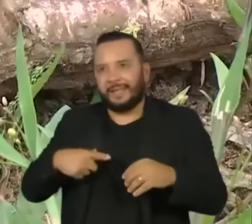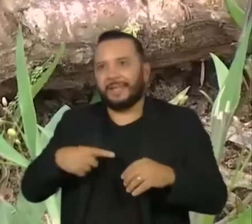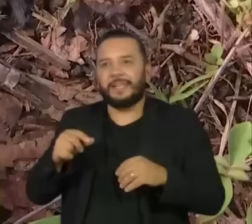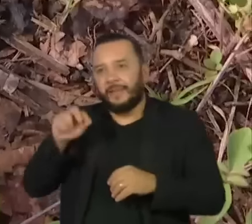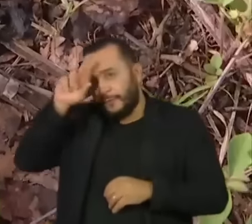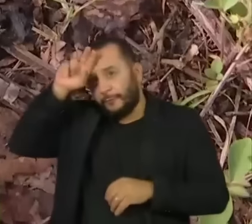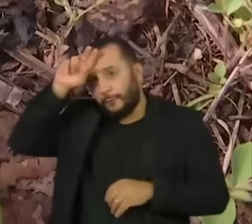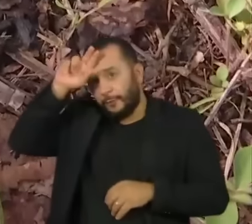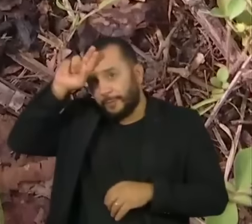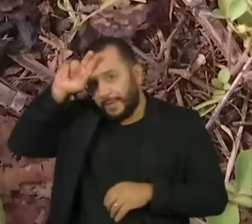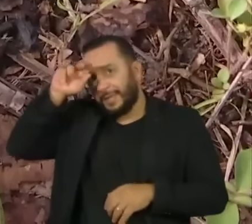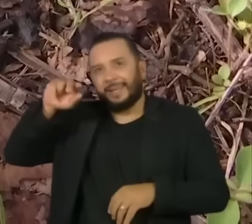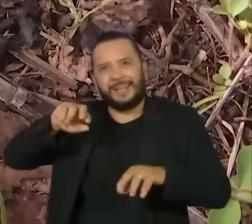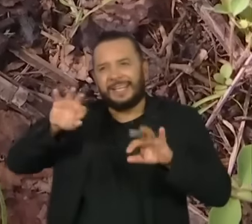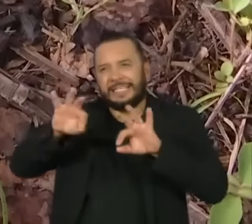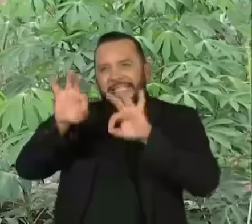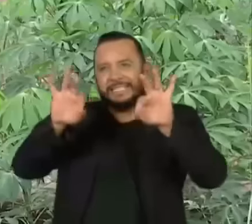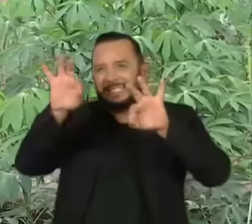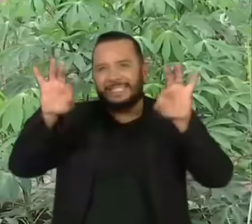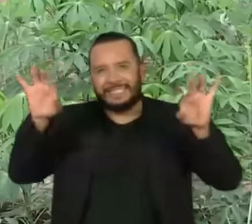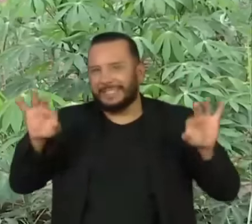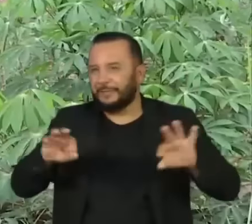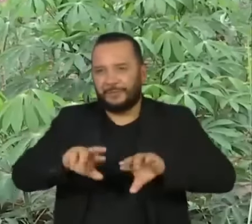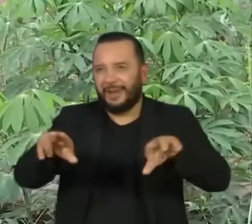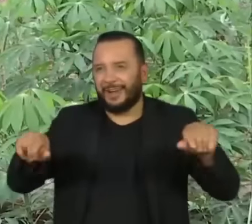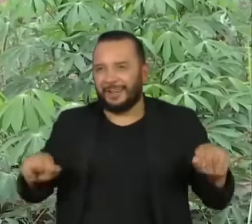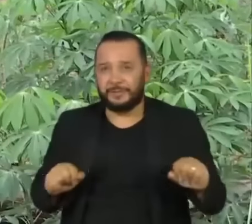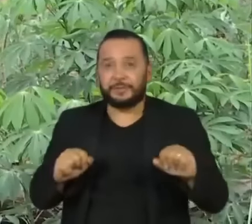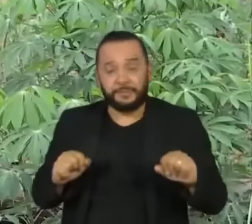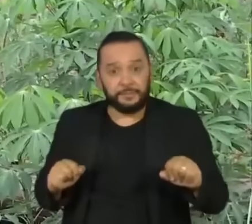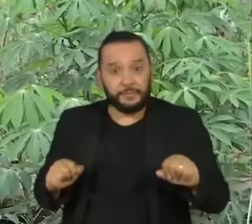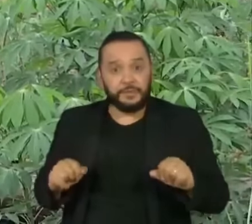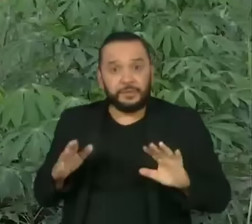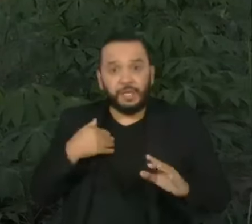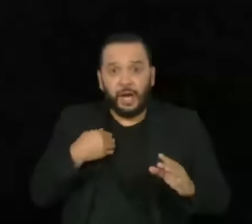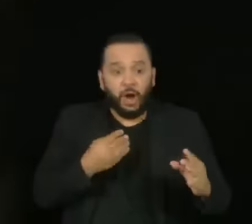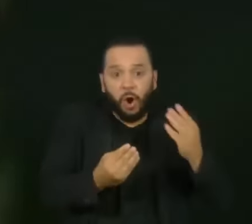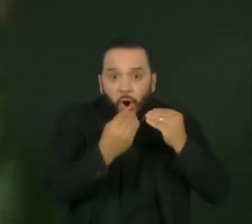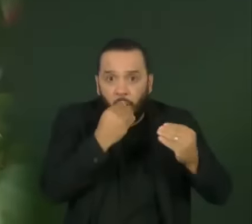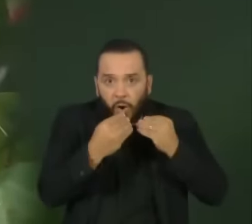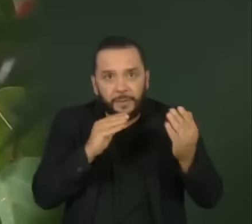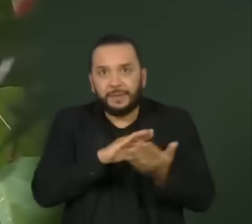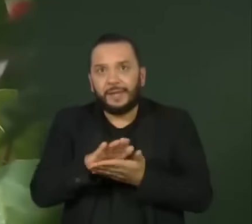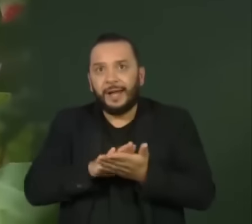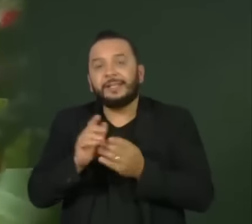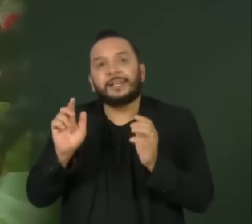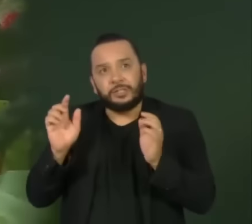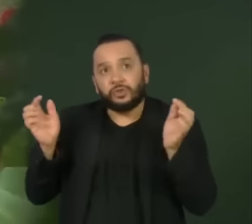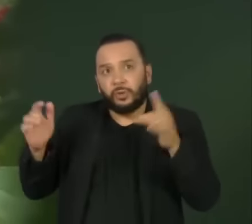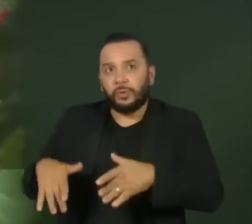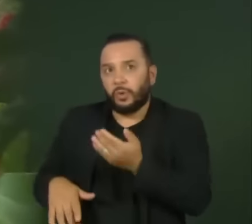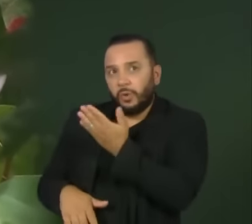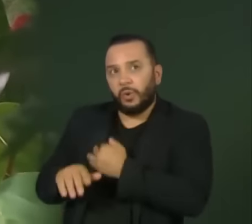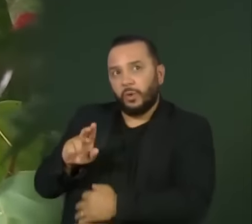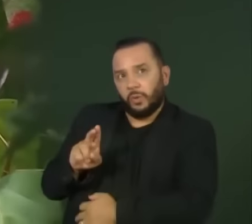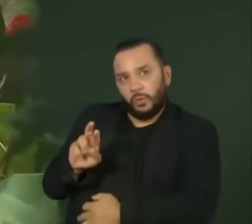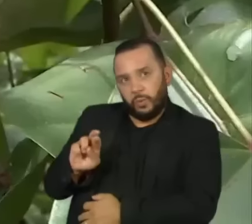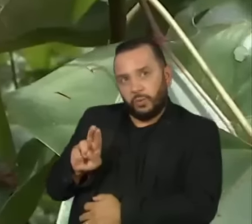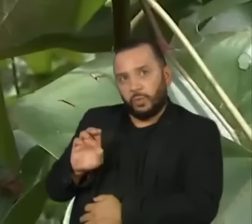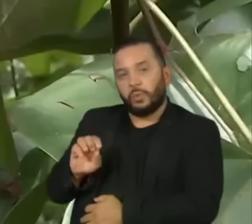formiga, insetos, mamíferos. O que não é consumido pelas aldeias gera renda, como o urucum, que processado